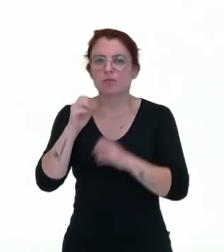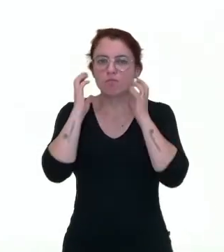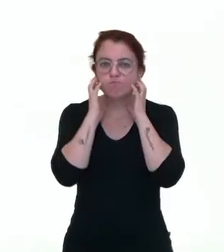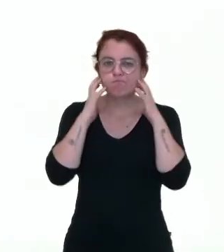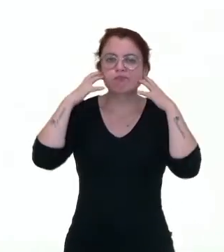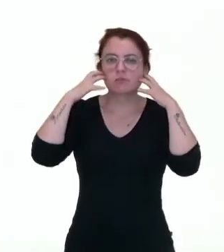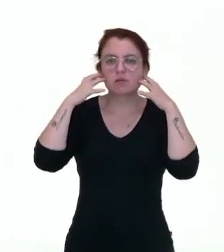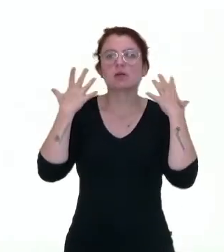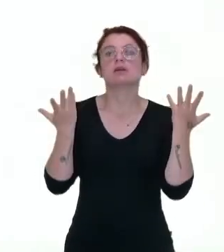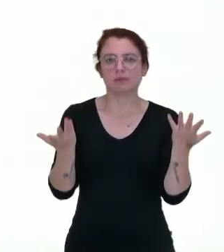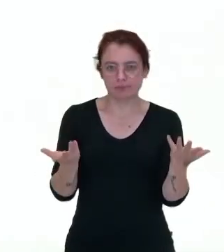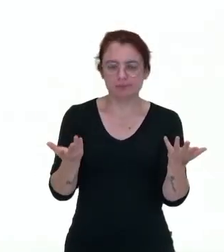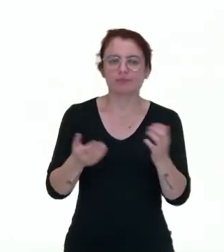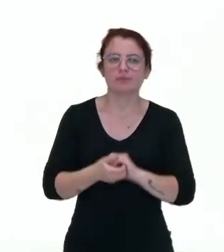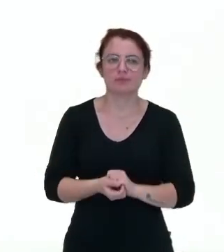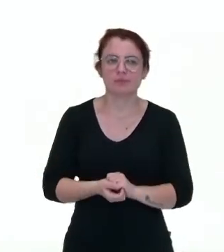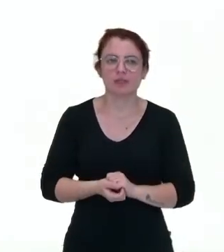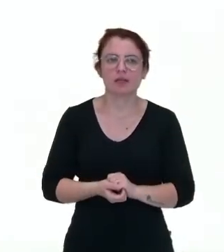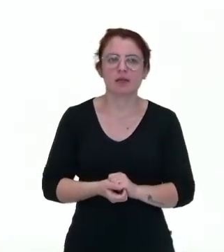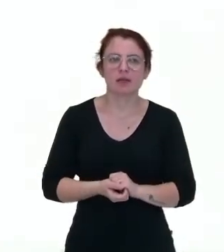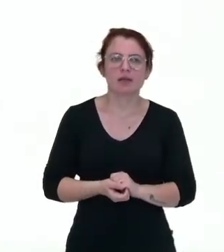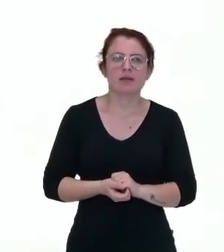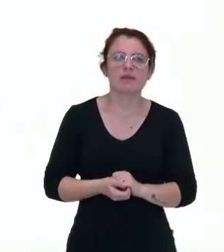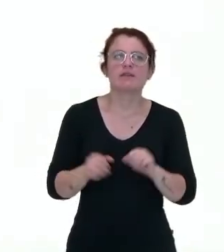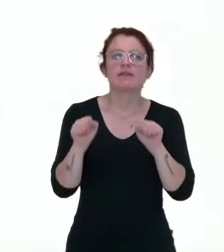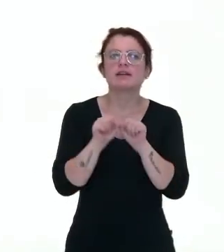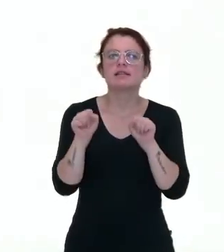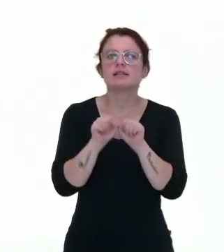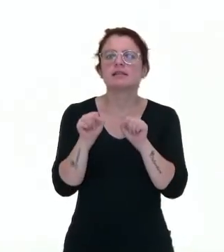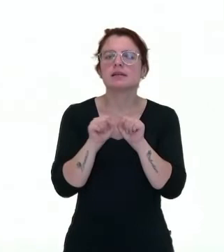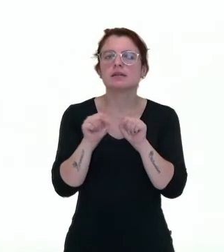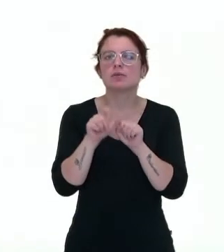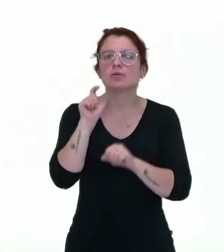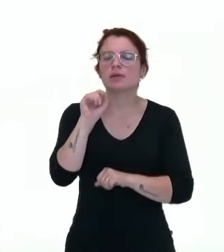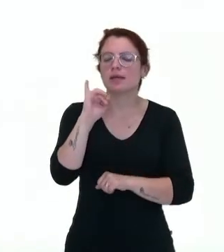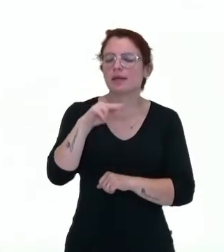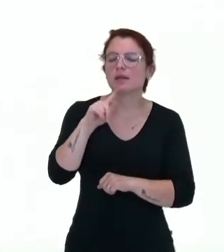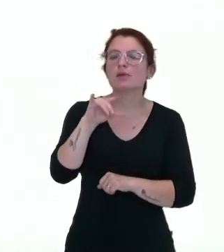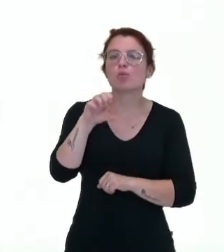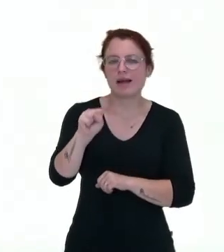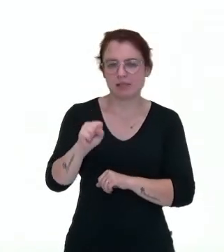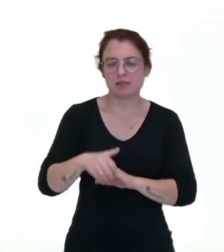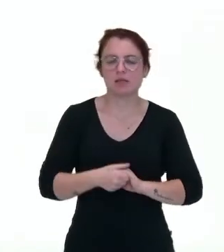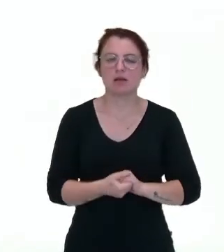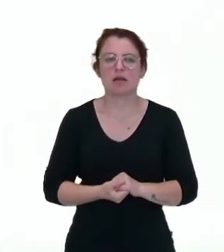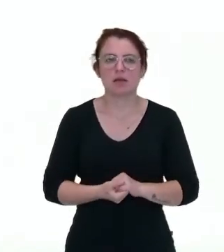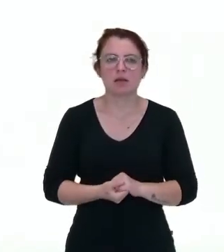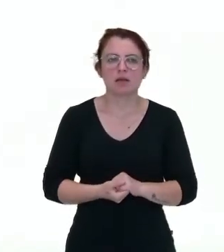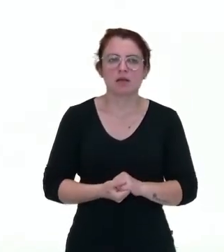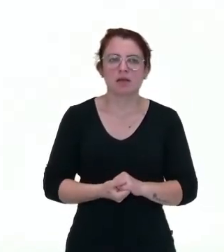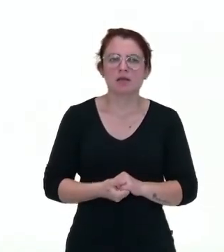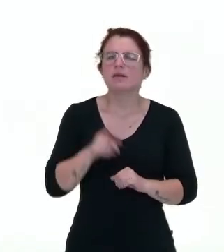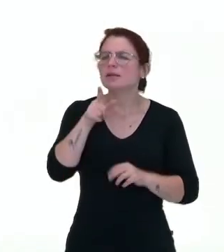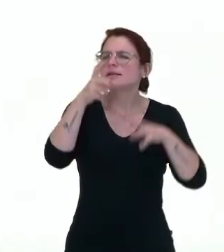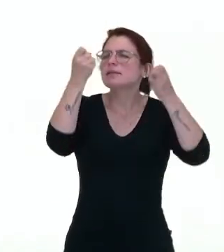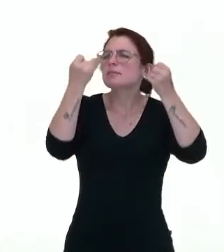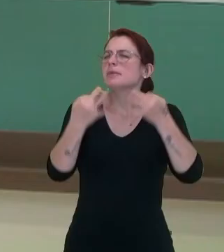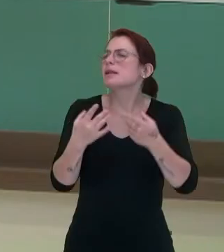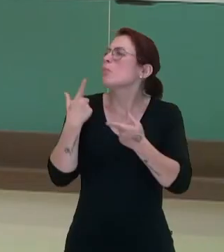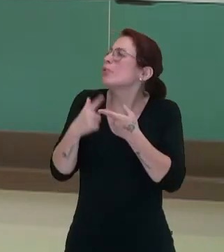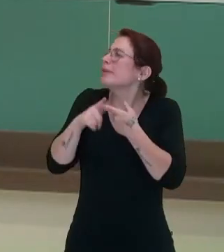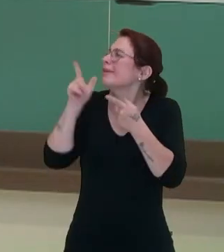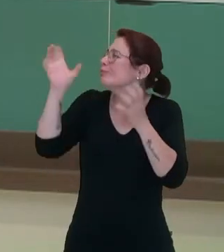de tamanho, nós aprendemos sobre isso, formando as popularmente conhecidas ínguas. Explique por